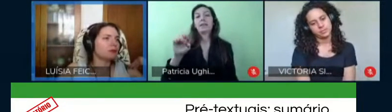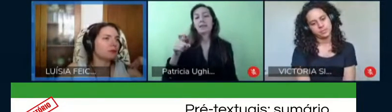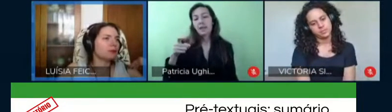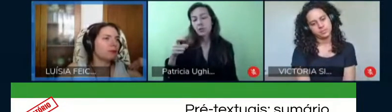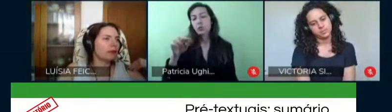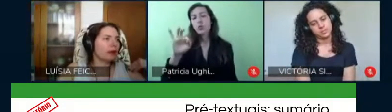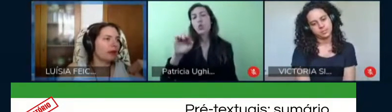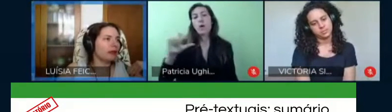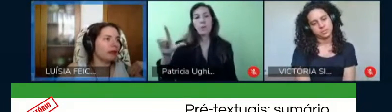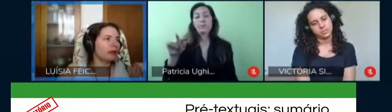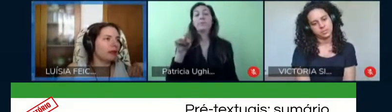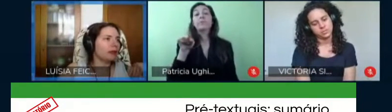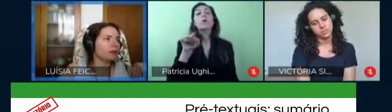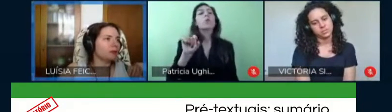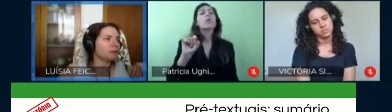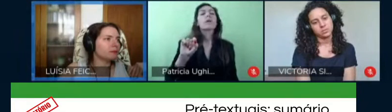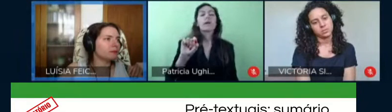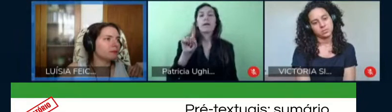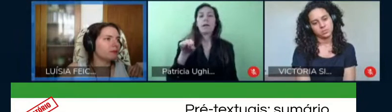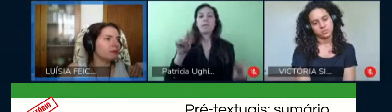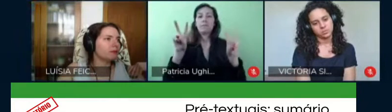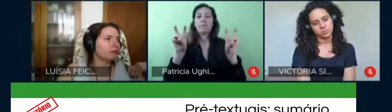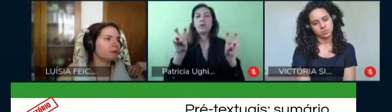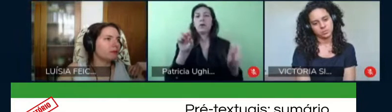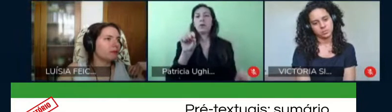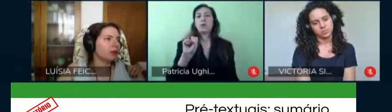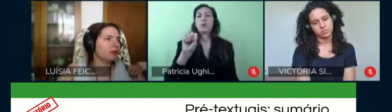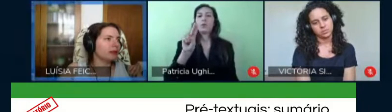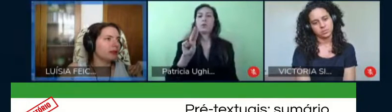sumário, ele